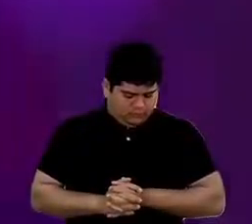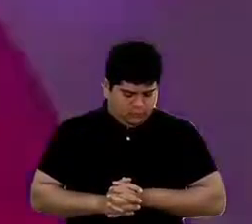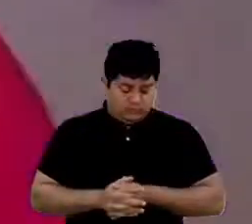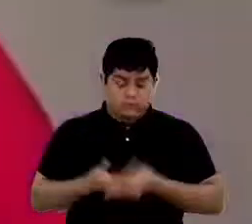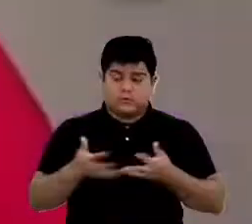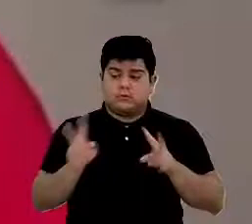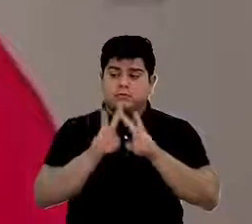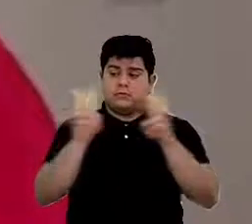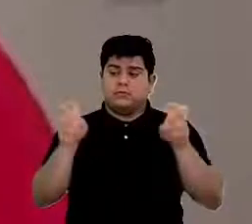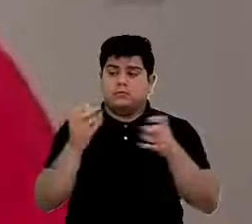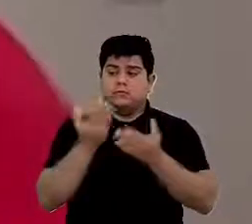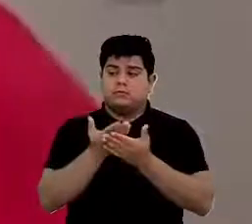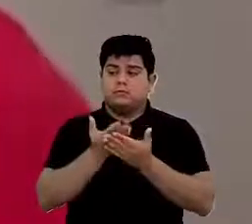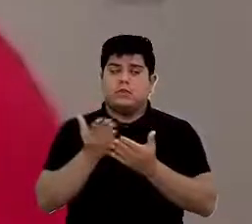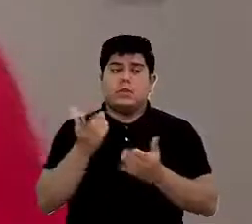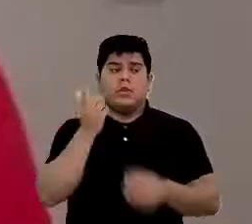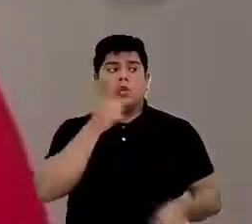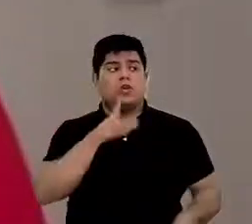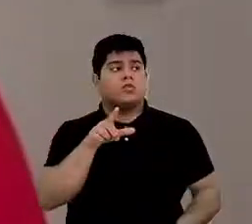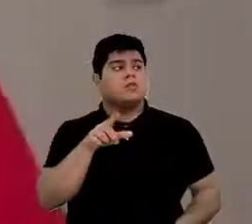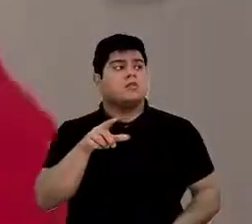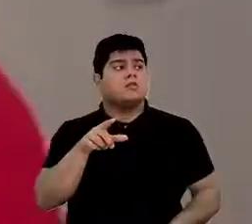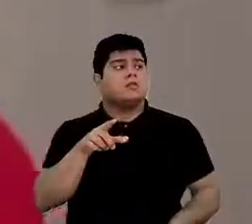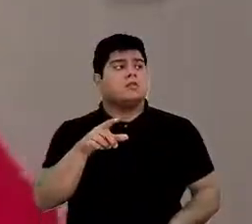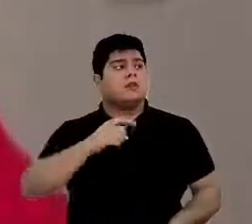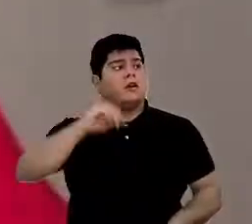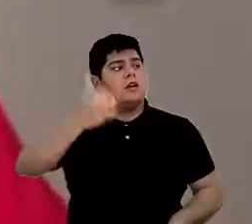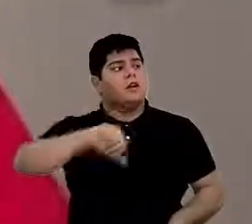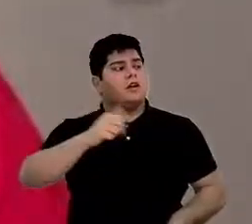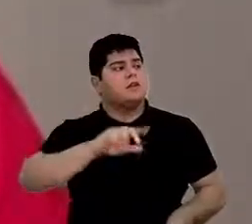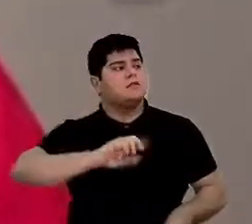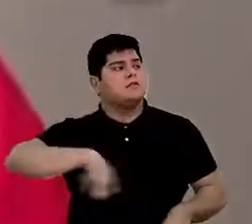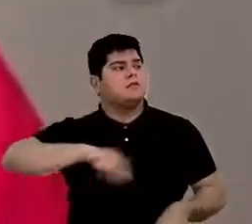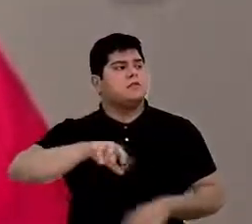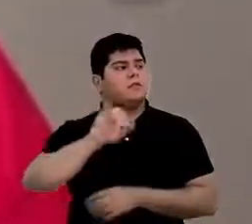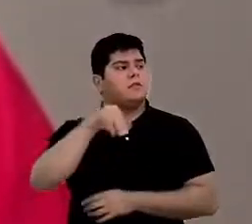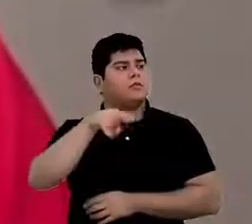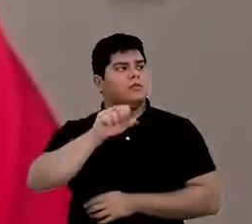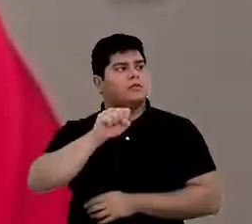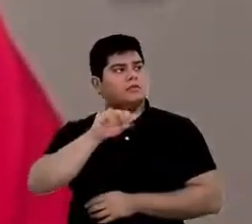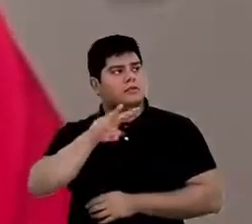minha aula é até onde conseguimos chegar na análise não invasiva da doença coronária.